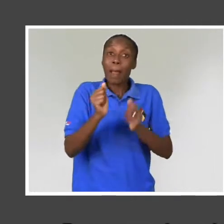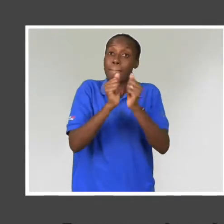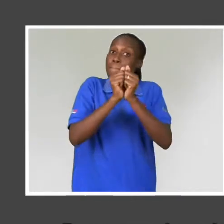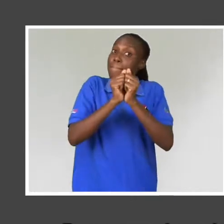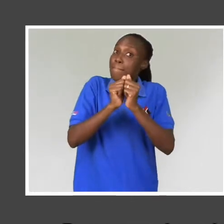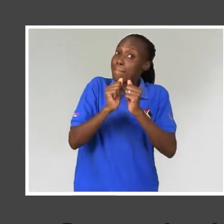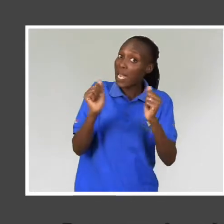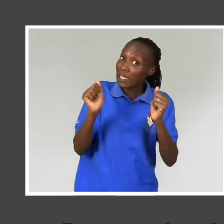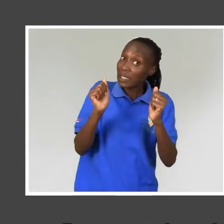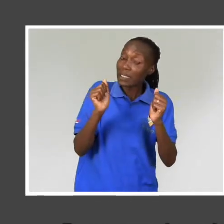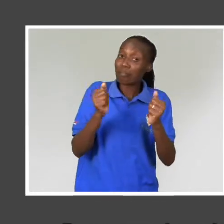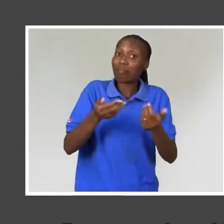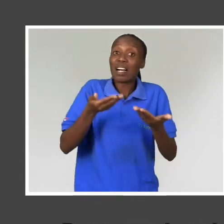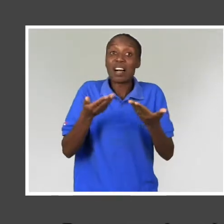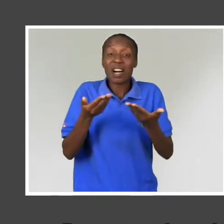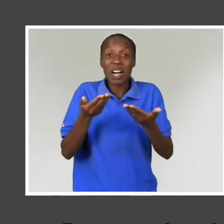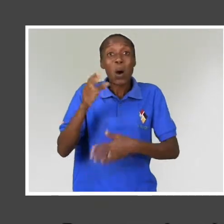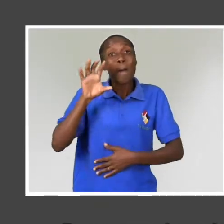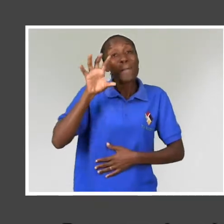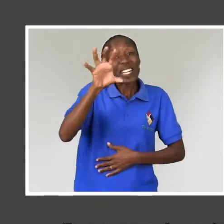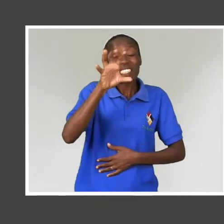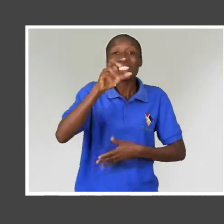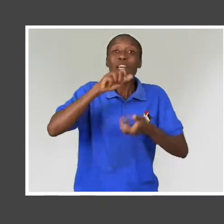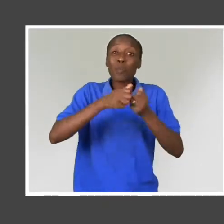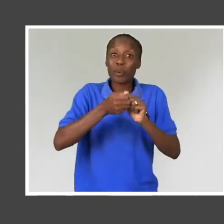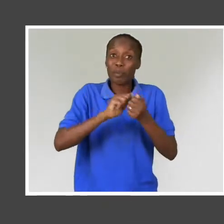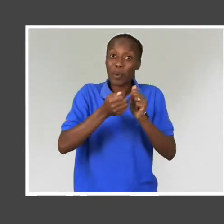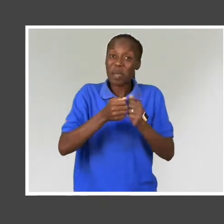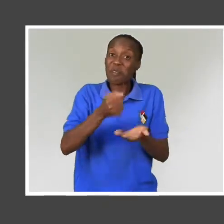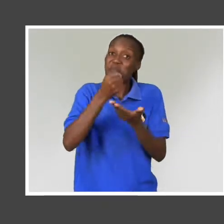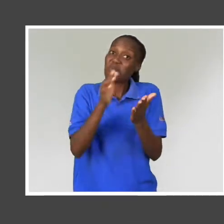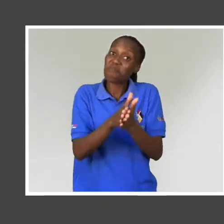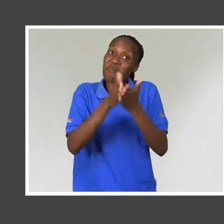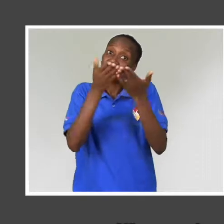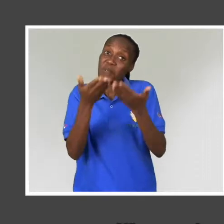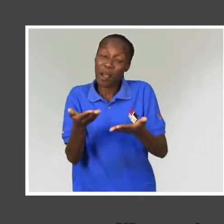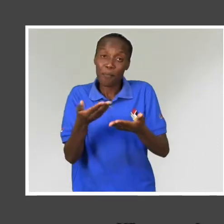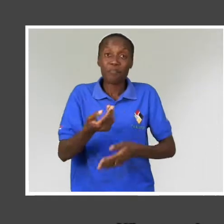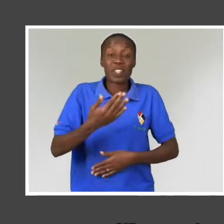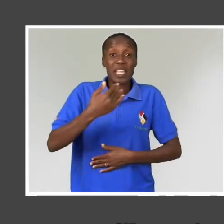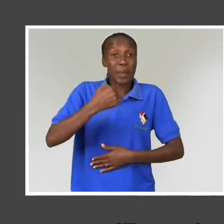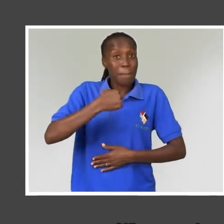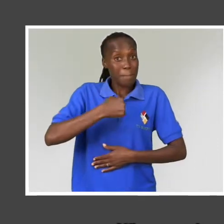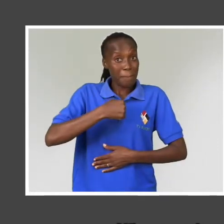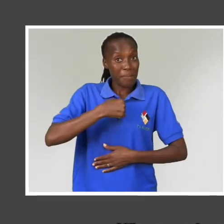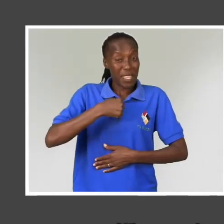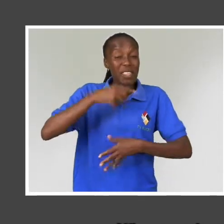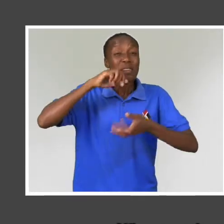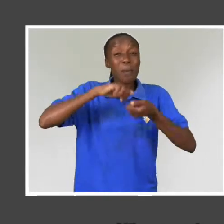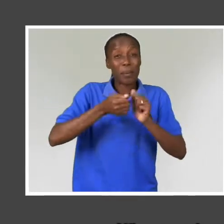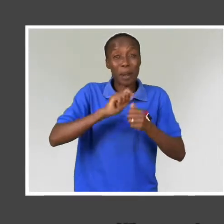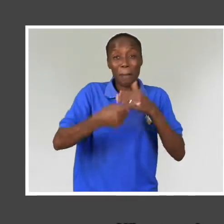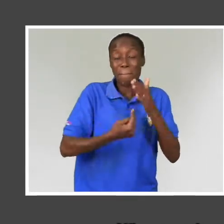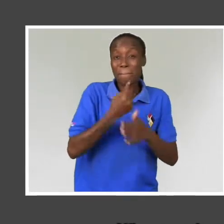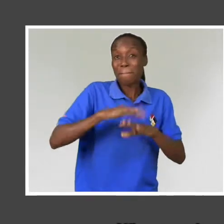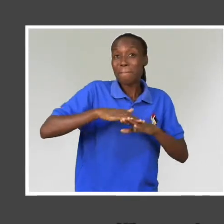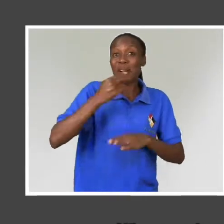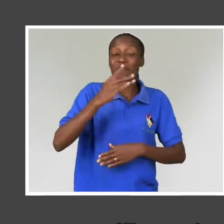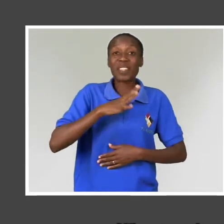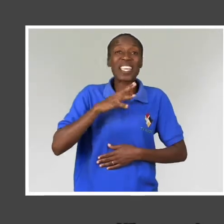conseguem. apesar do país estar em condições financeiras, a minha parte que me